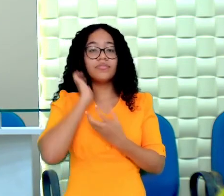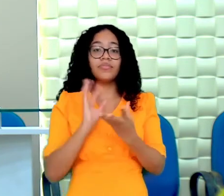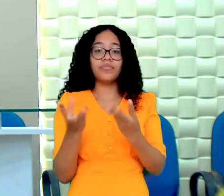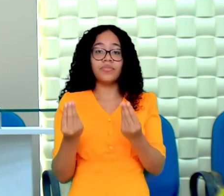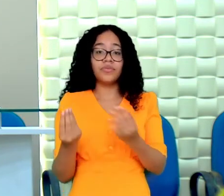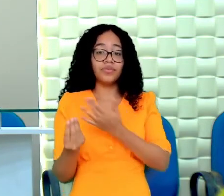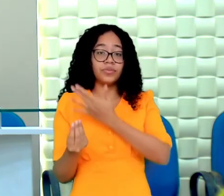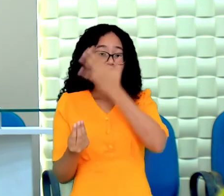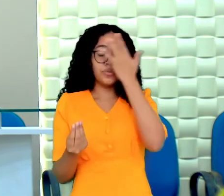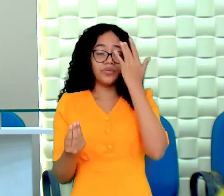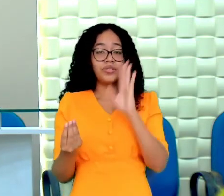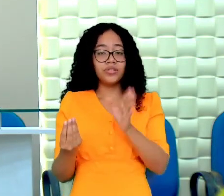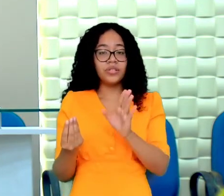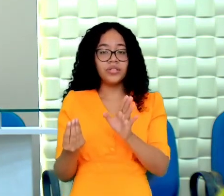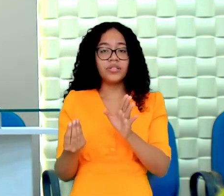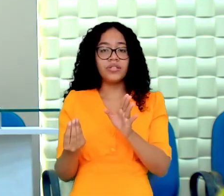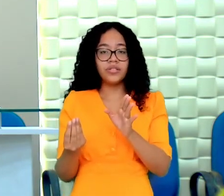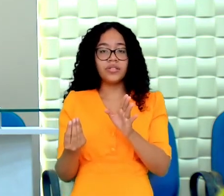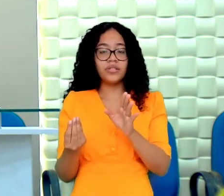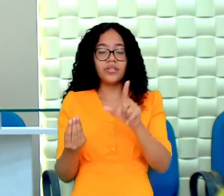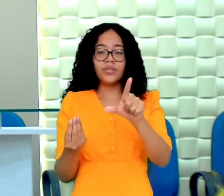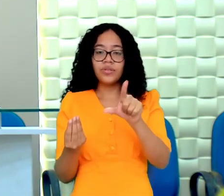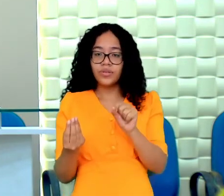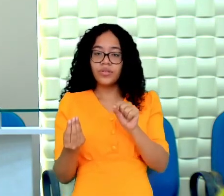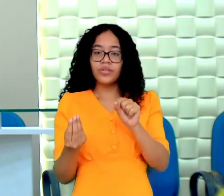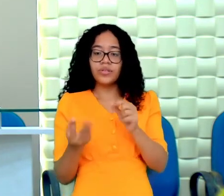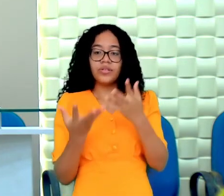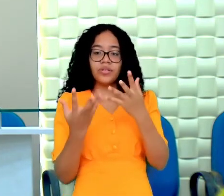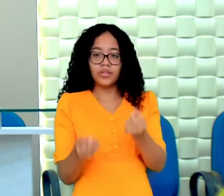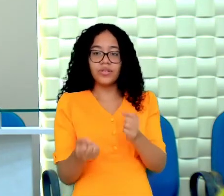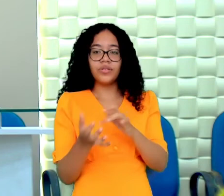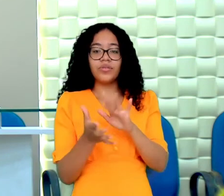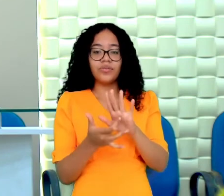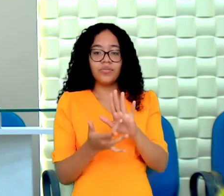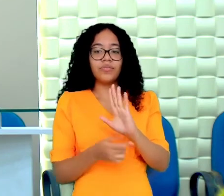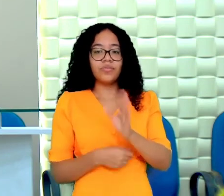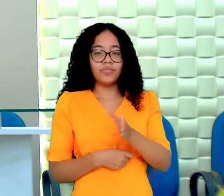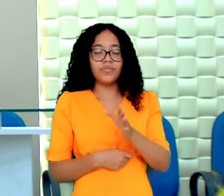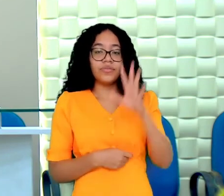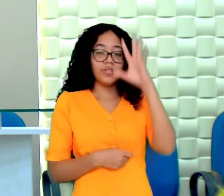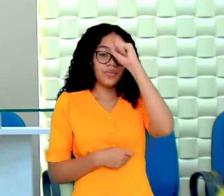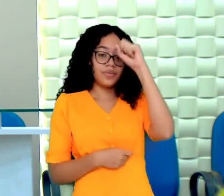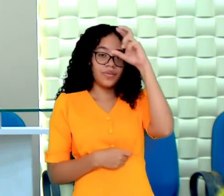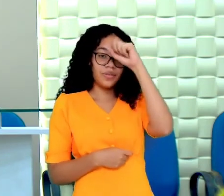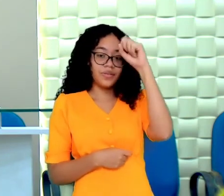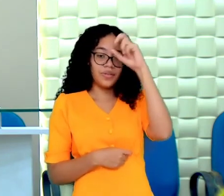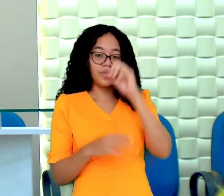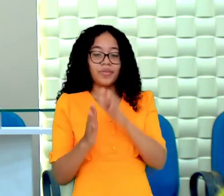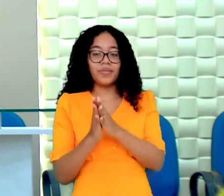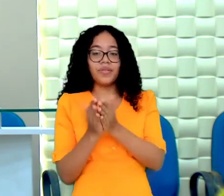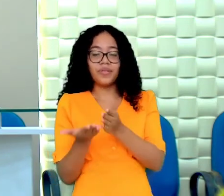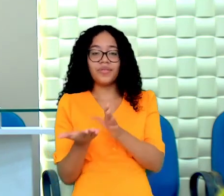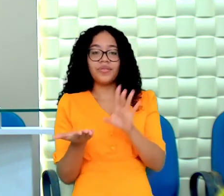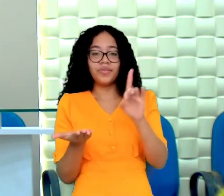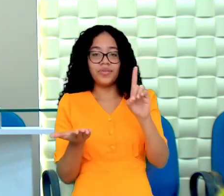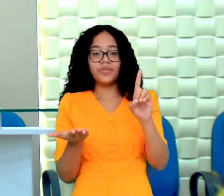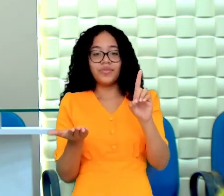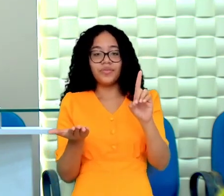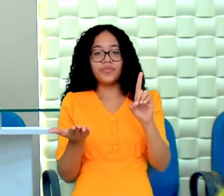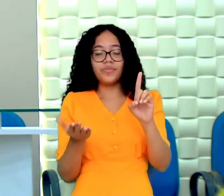já tomaram a sua decisão por Cristo, já aprenderam mais da palavra de Deus,